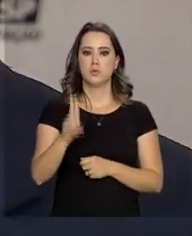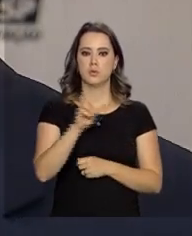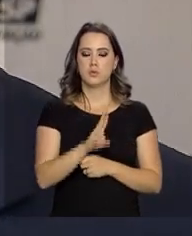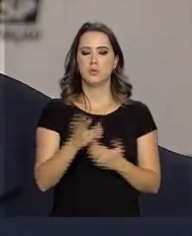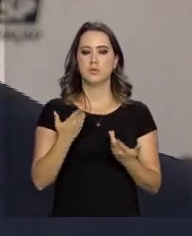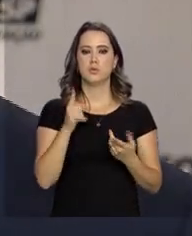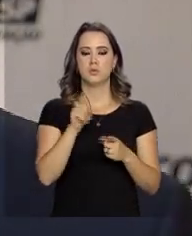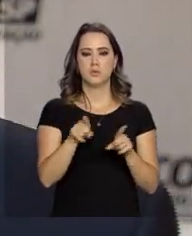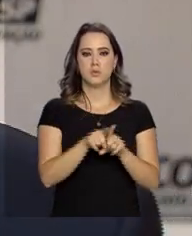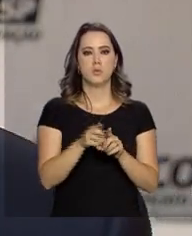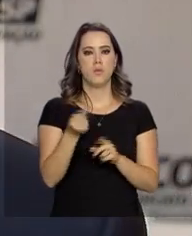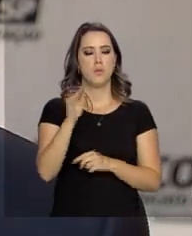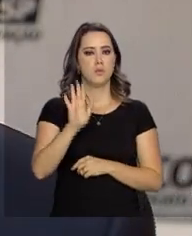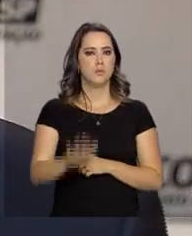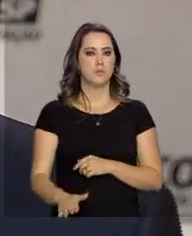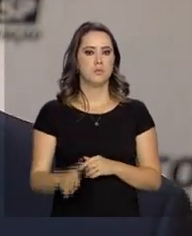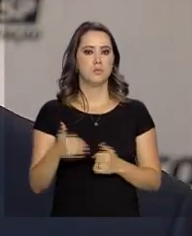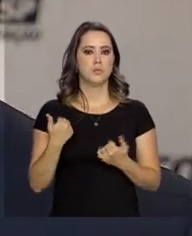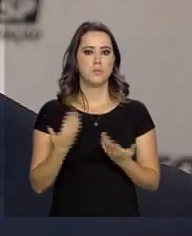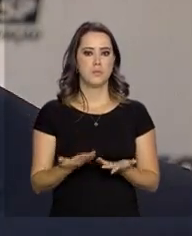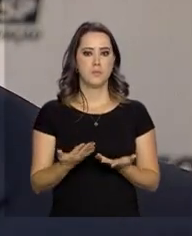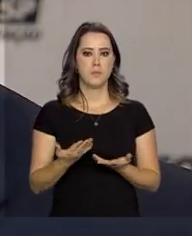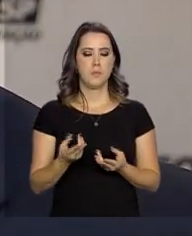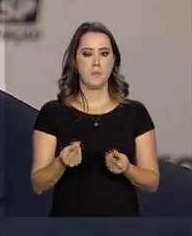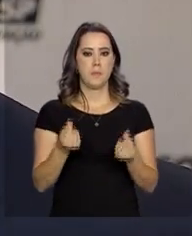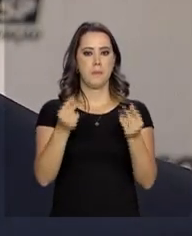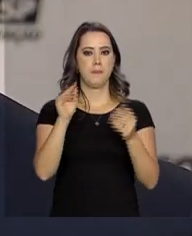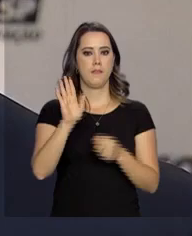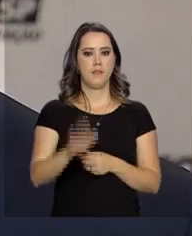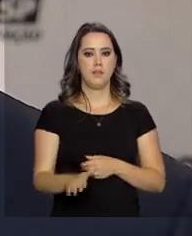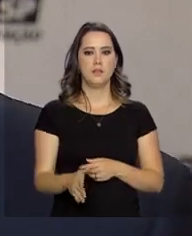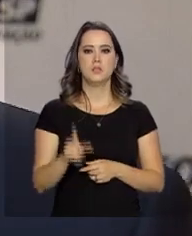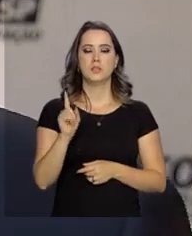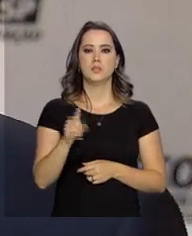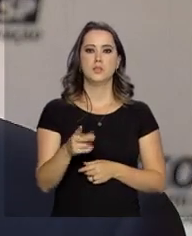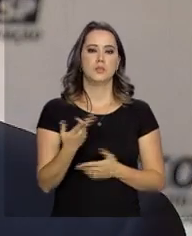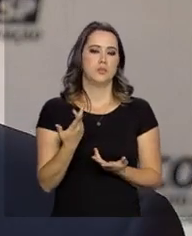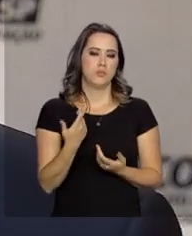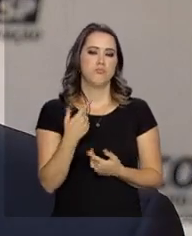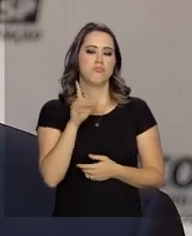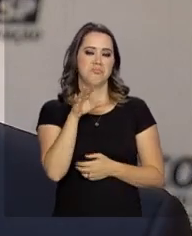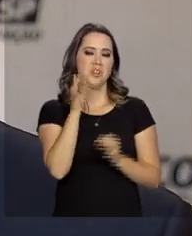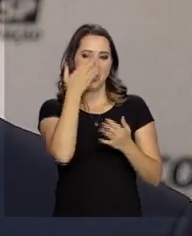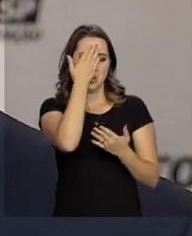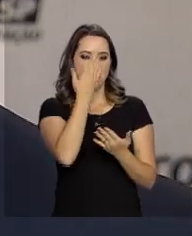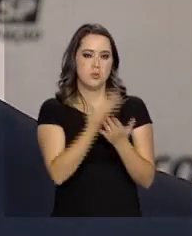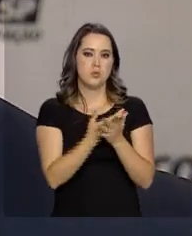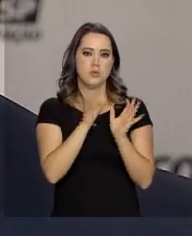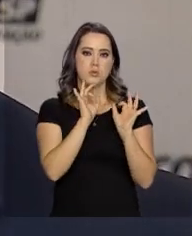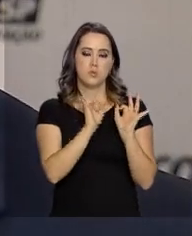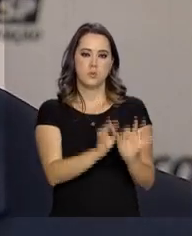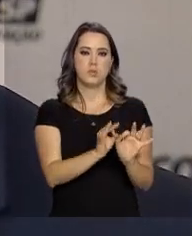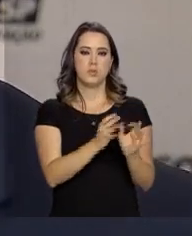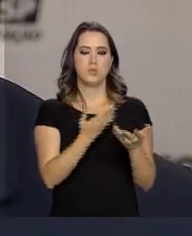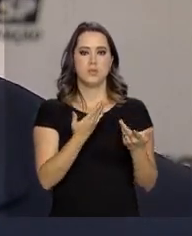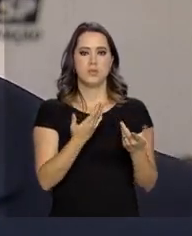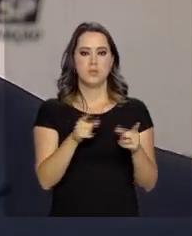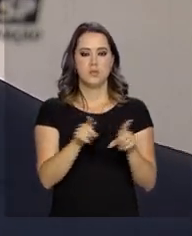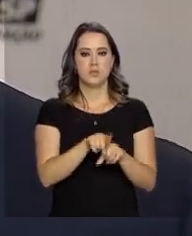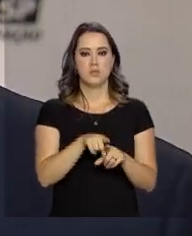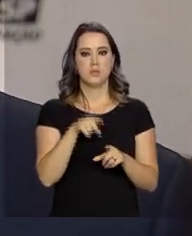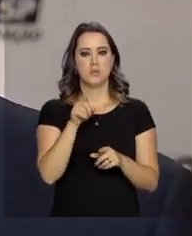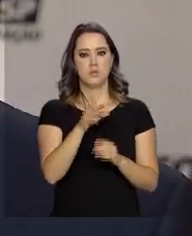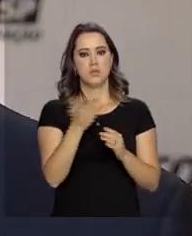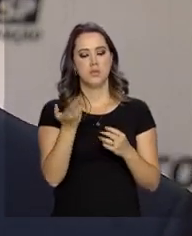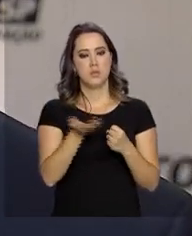imobiliário mais barato 11 direiro mais barato um tenho a menor dúvida que é uma decisão absolutamente acertada e